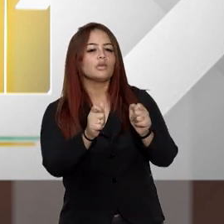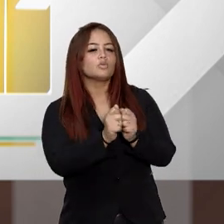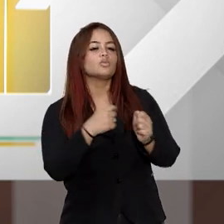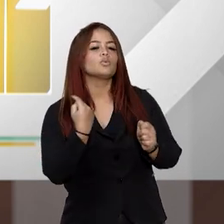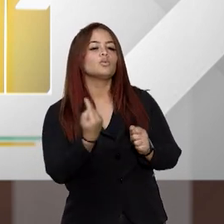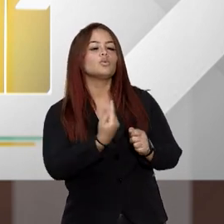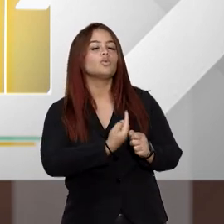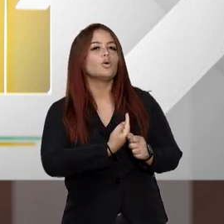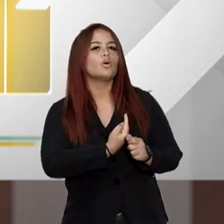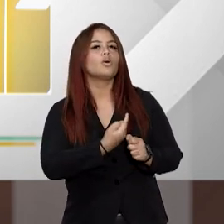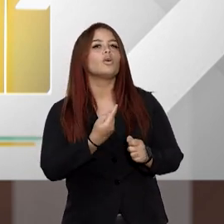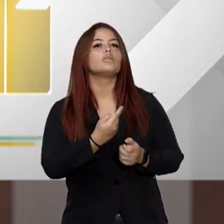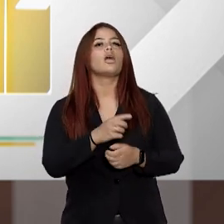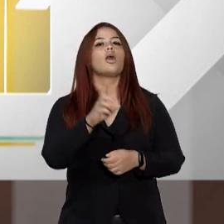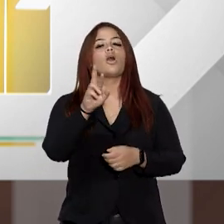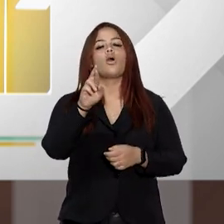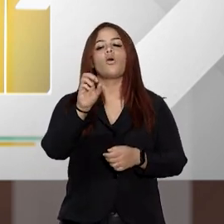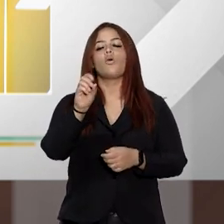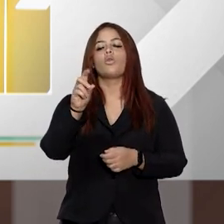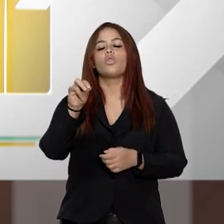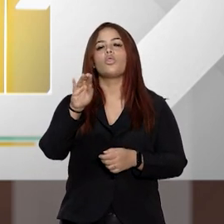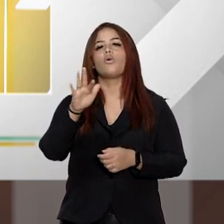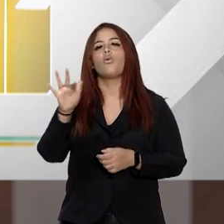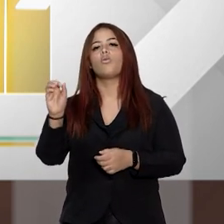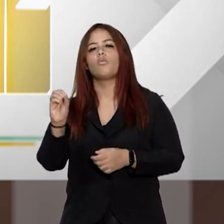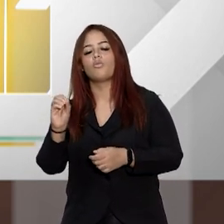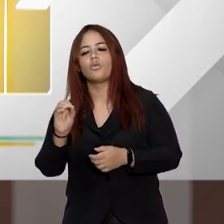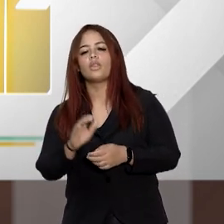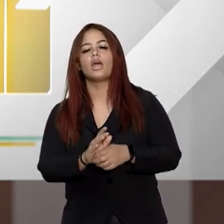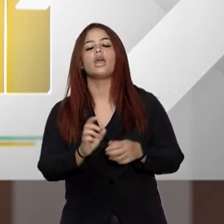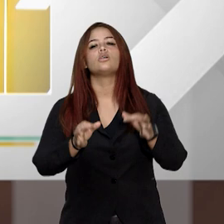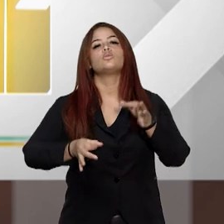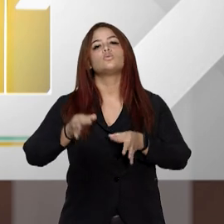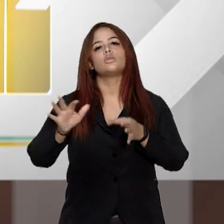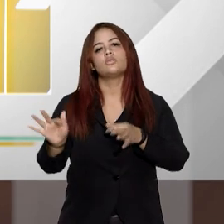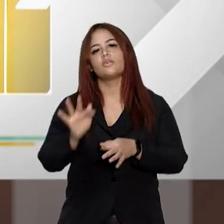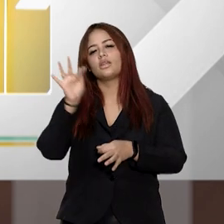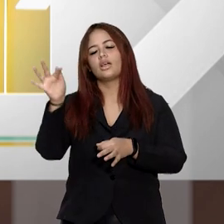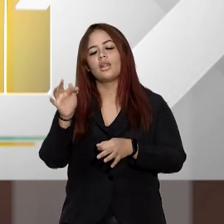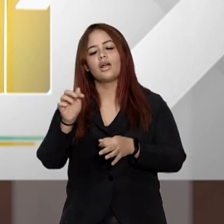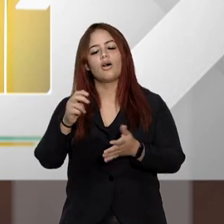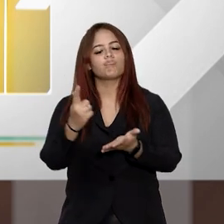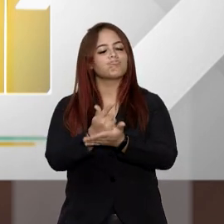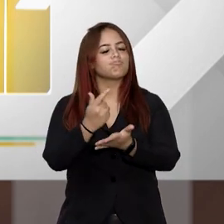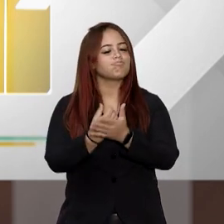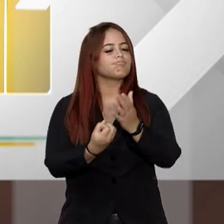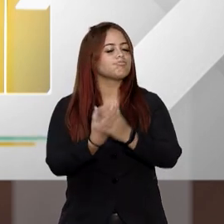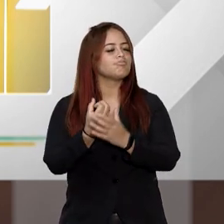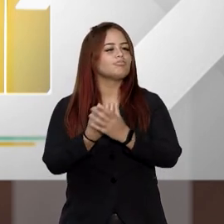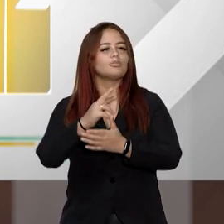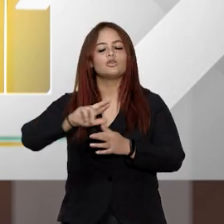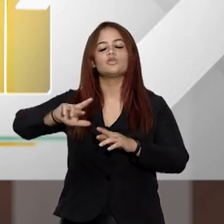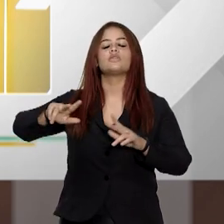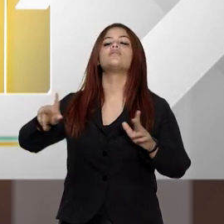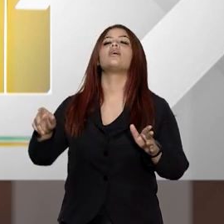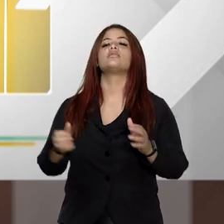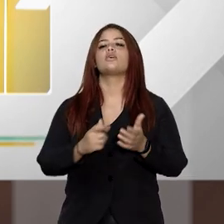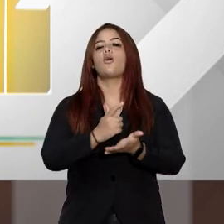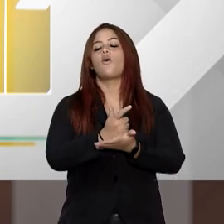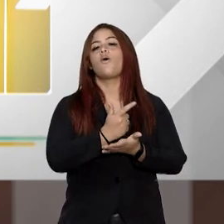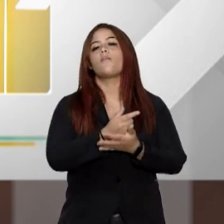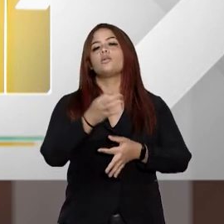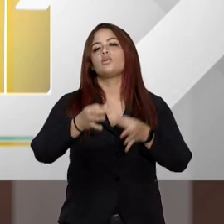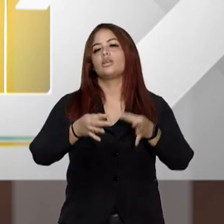está aqui com a gente Rodolfo Cronenberg Hartmann, juiz federal, autor de várias obras jurídicas,